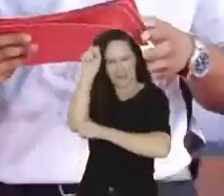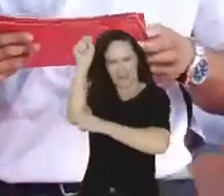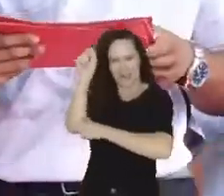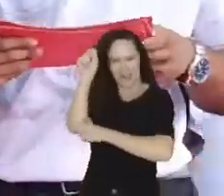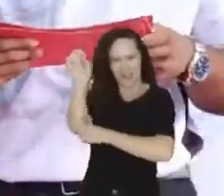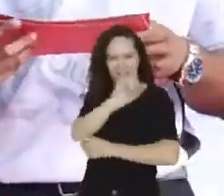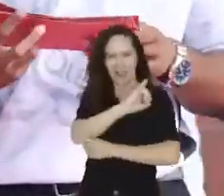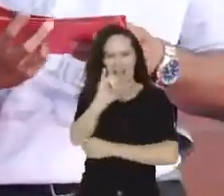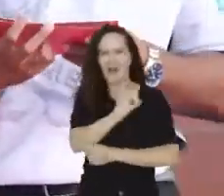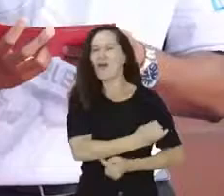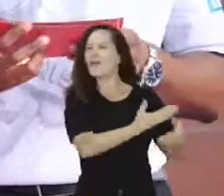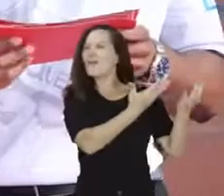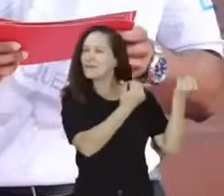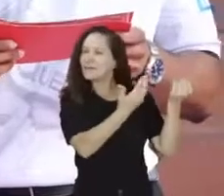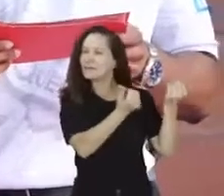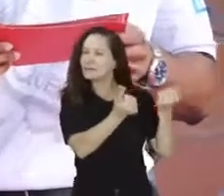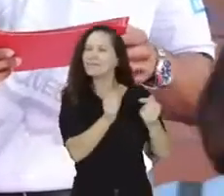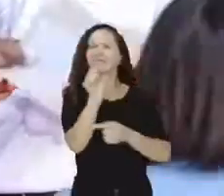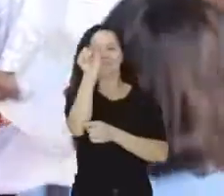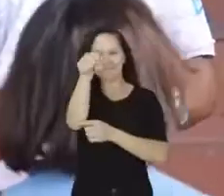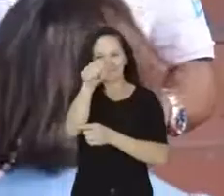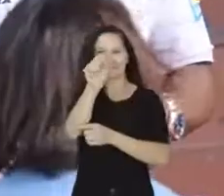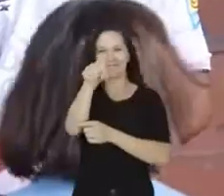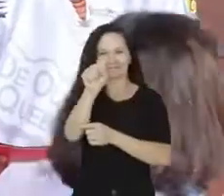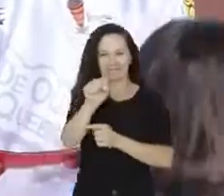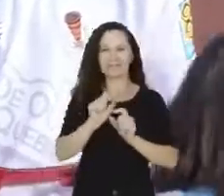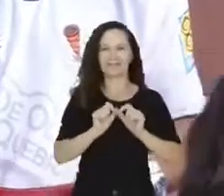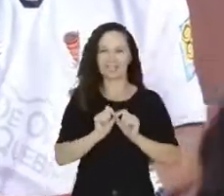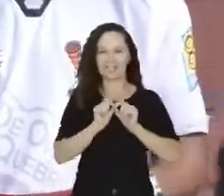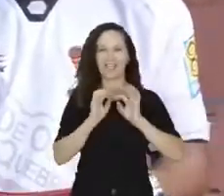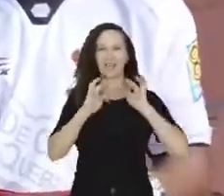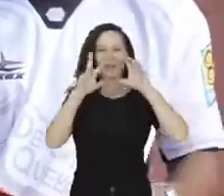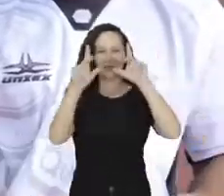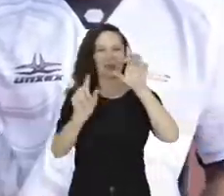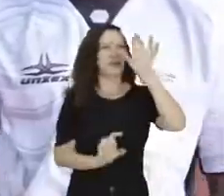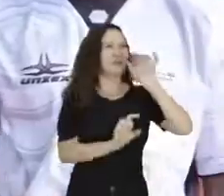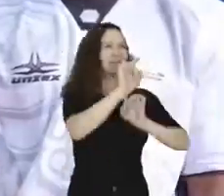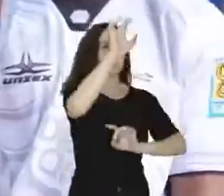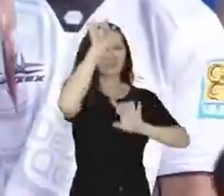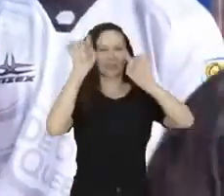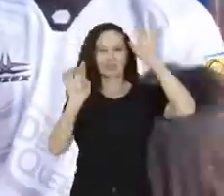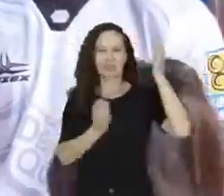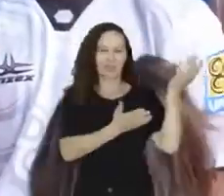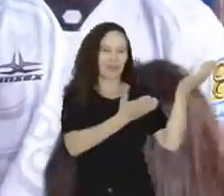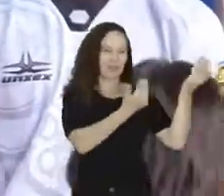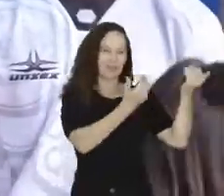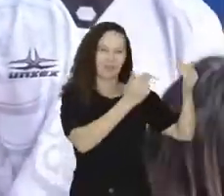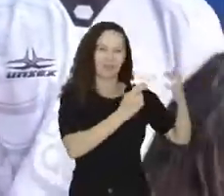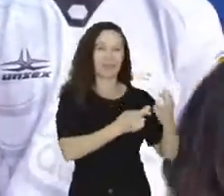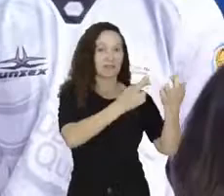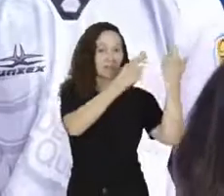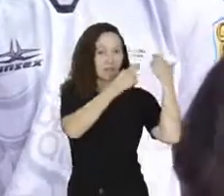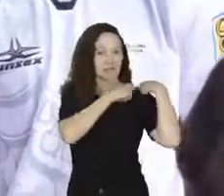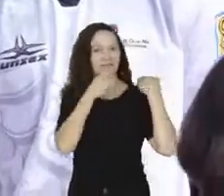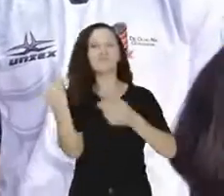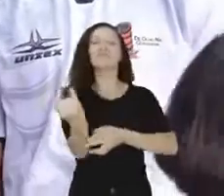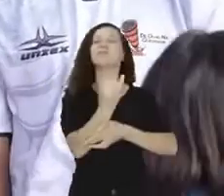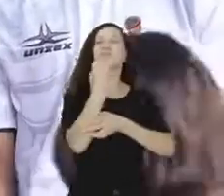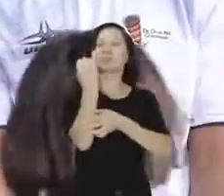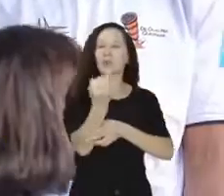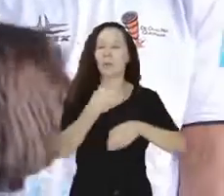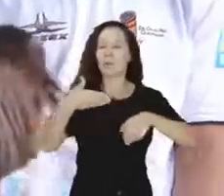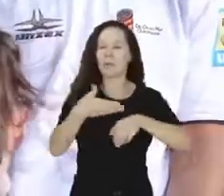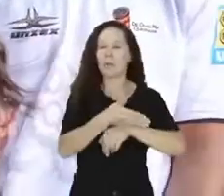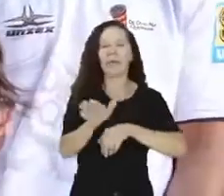E é isso aí, gente, nesse dia tão especial, a juventude está aqui para representar, isso é muito importante. Eu quero agradecer por